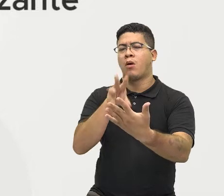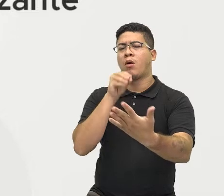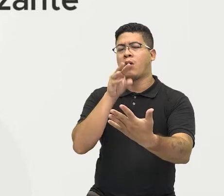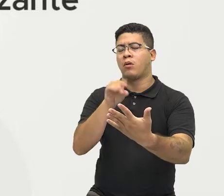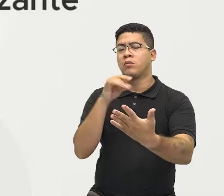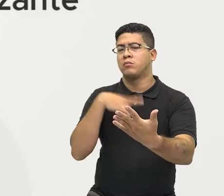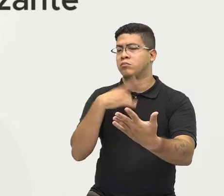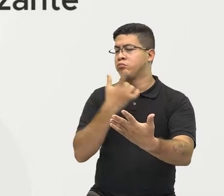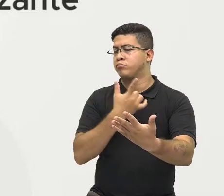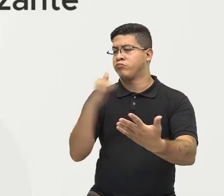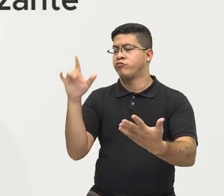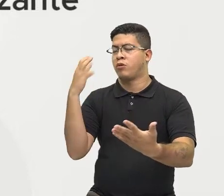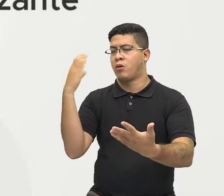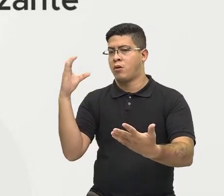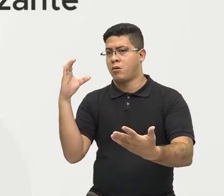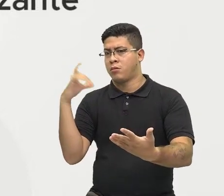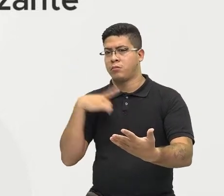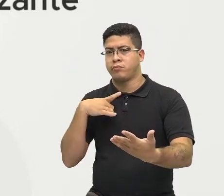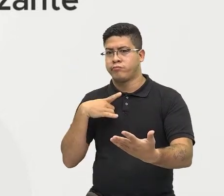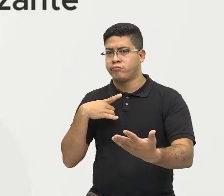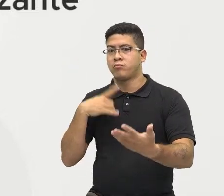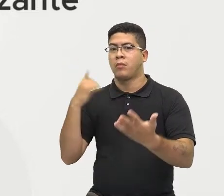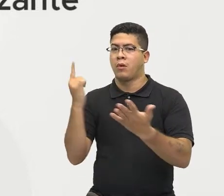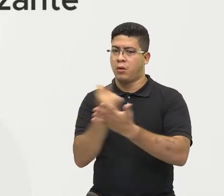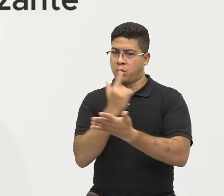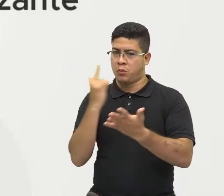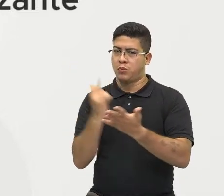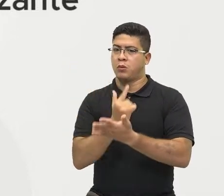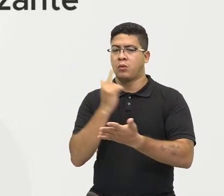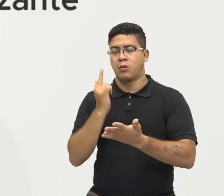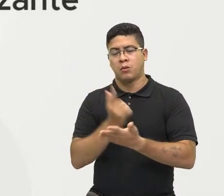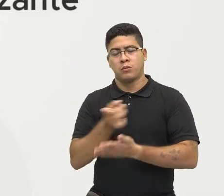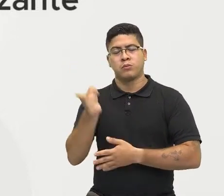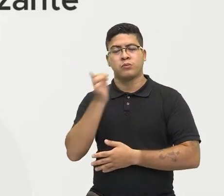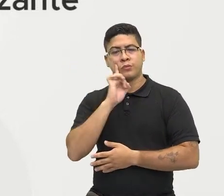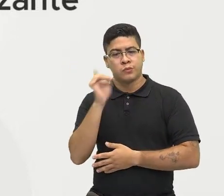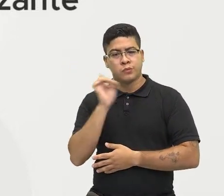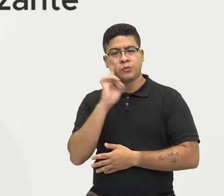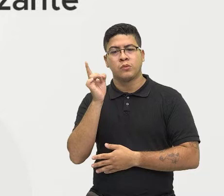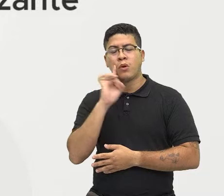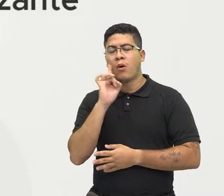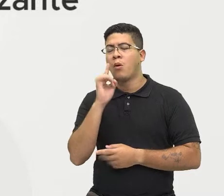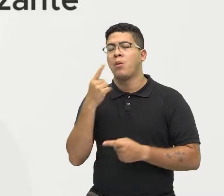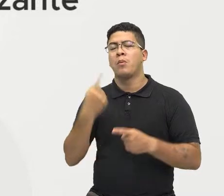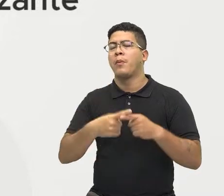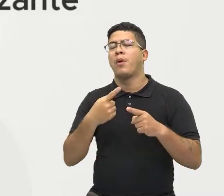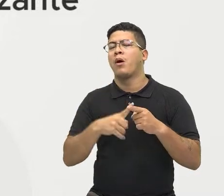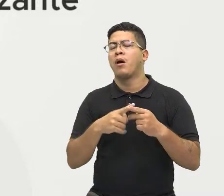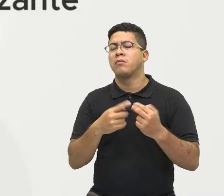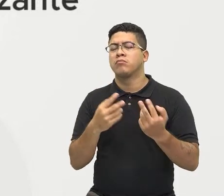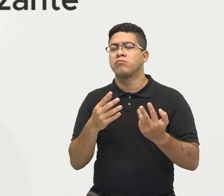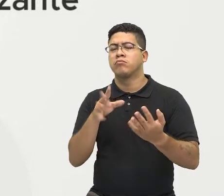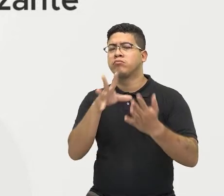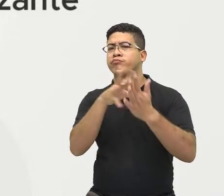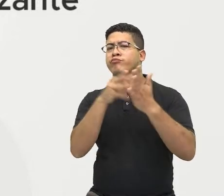acadêmicas, rotineiras e livrescas. Por que mera imitação? Tem um